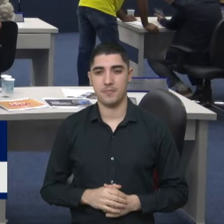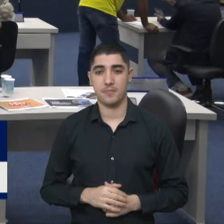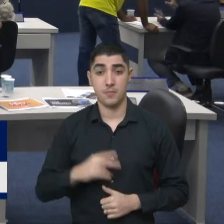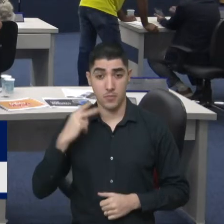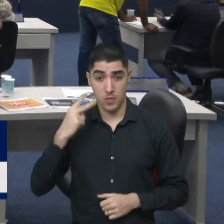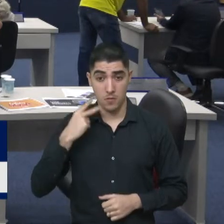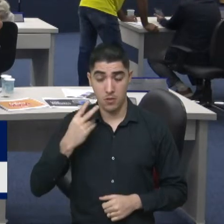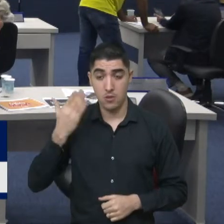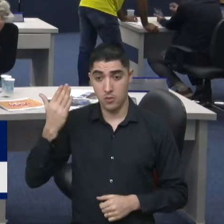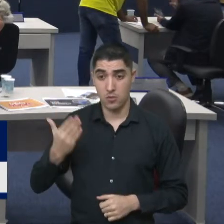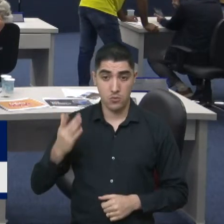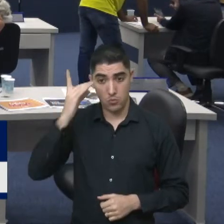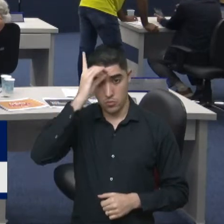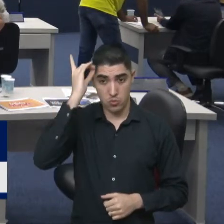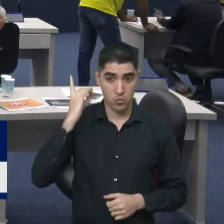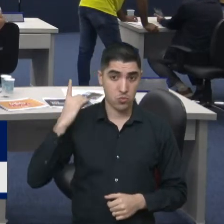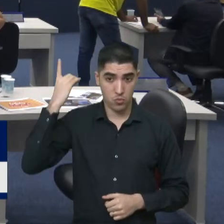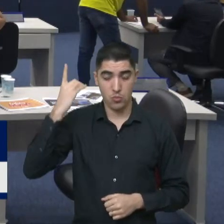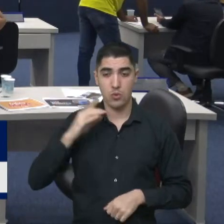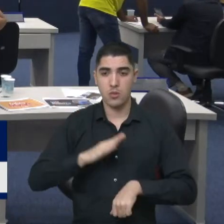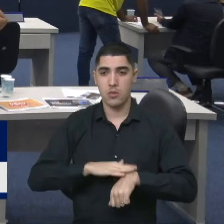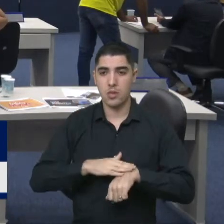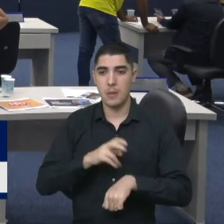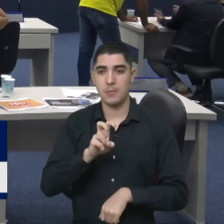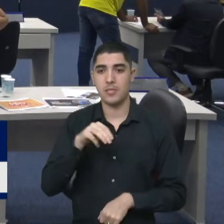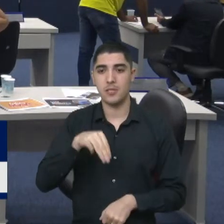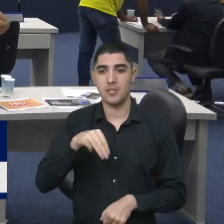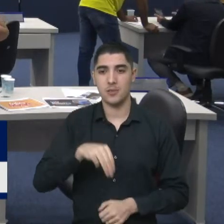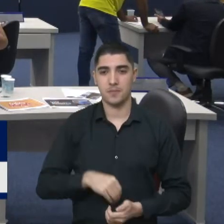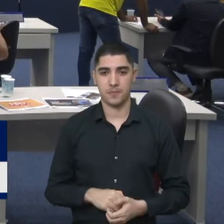Vereadora Dulce Rita, com tempo de 5 minutos.